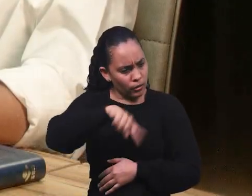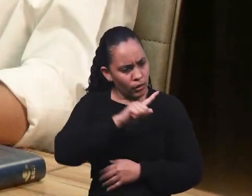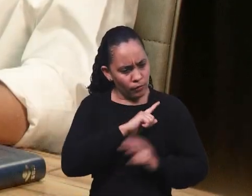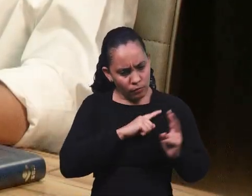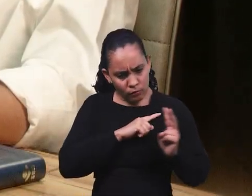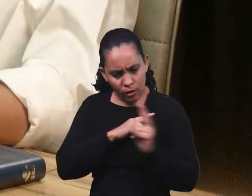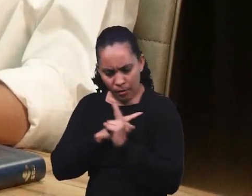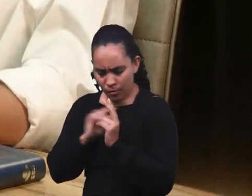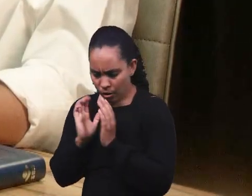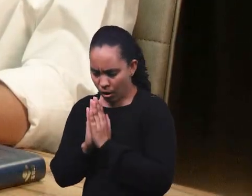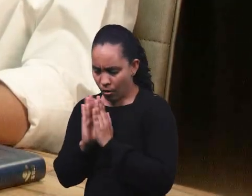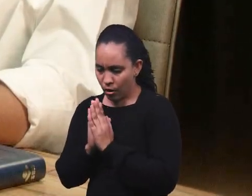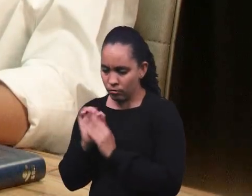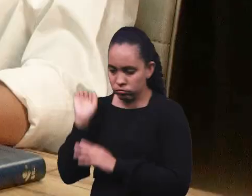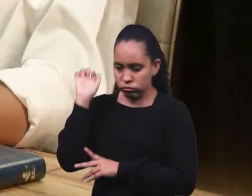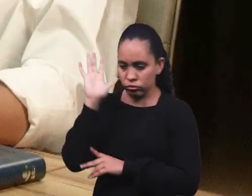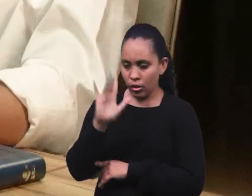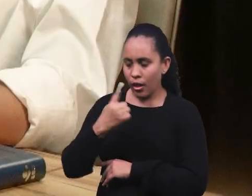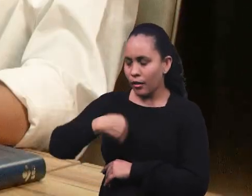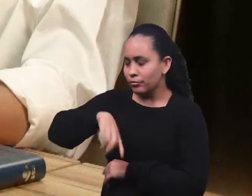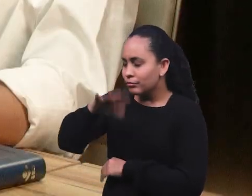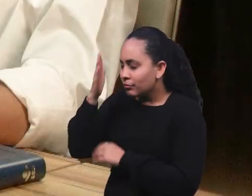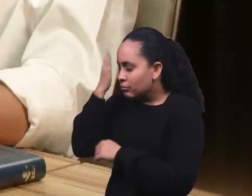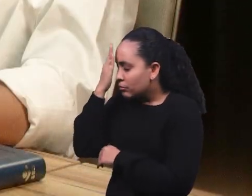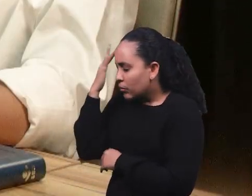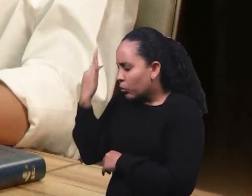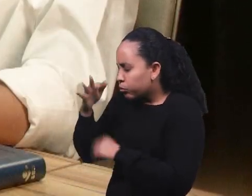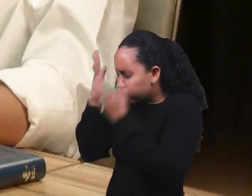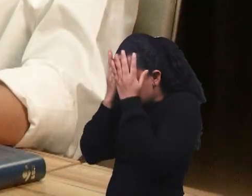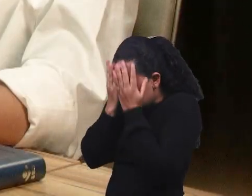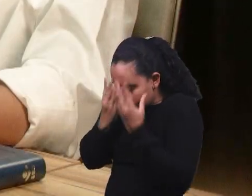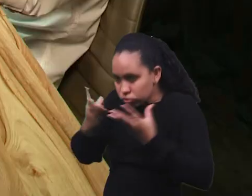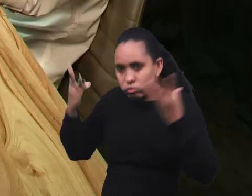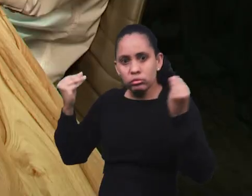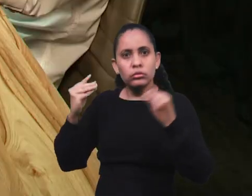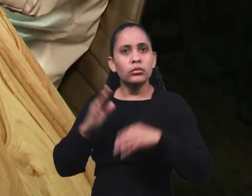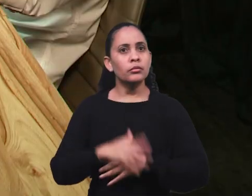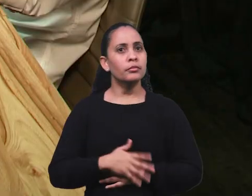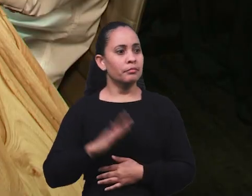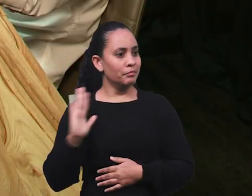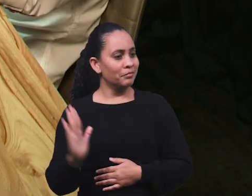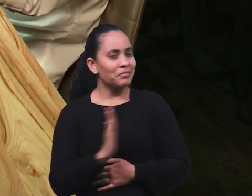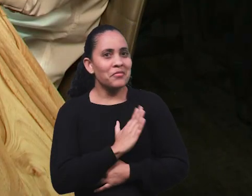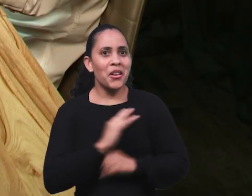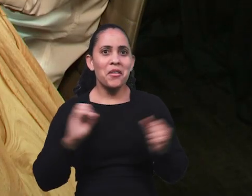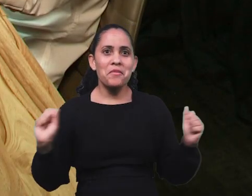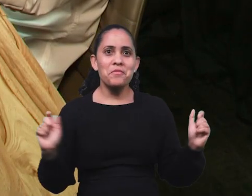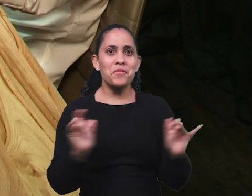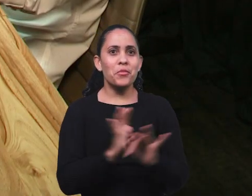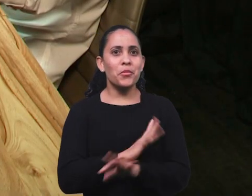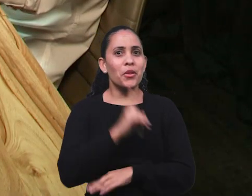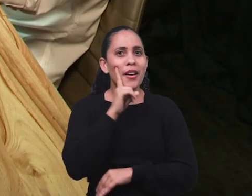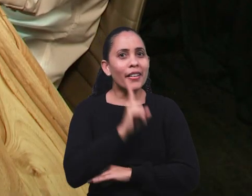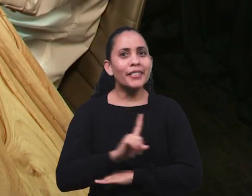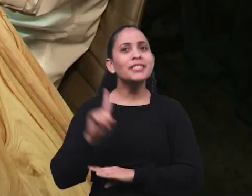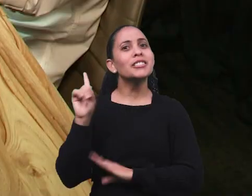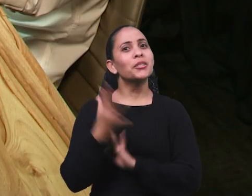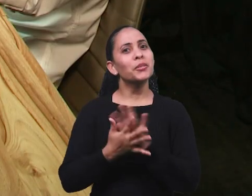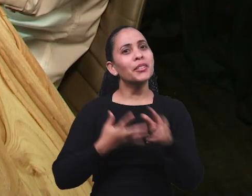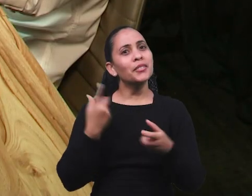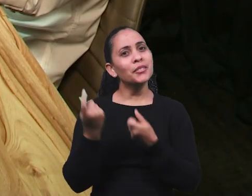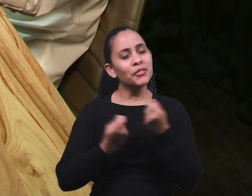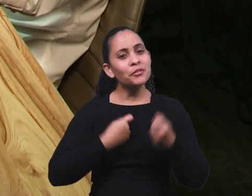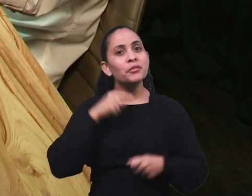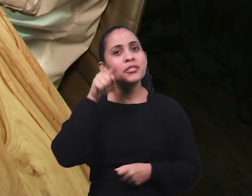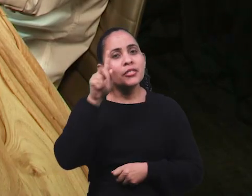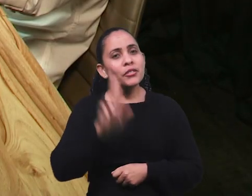orar. Quando eu terminei a oração, ela não sentia mais nenhuma dor. Olha, glória a Deus. Como o Senhor é Que tremendo, bênção. hein? Sim.